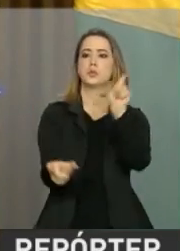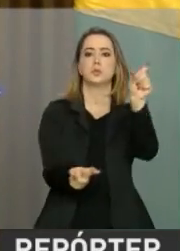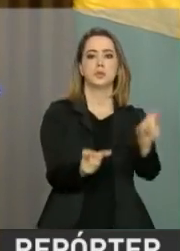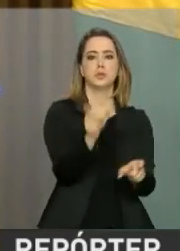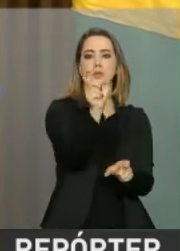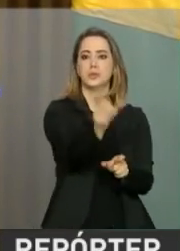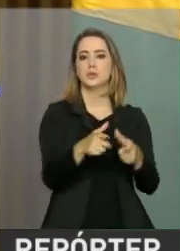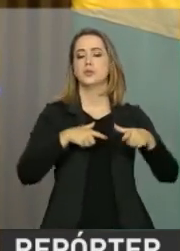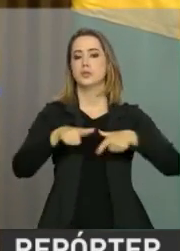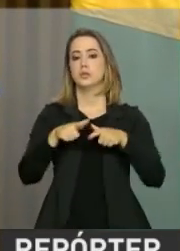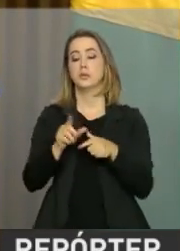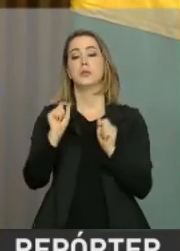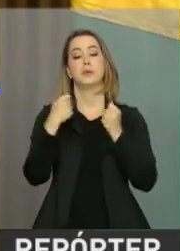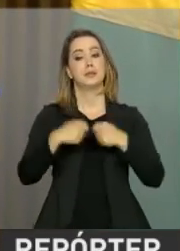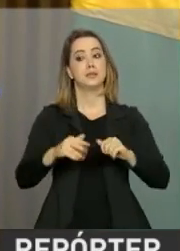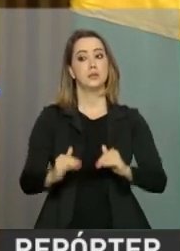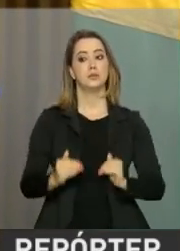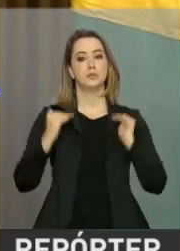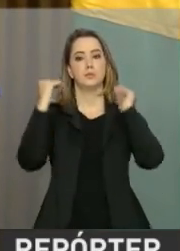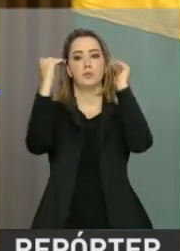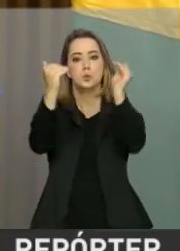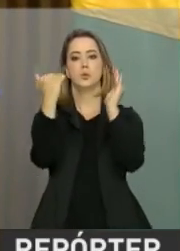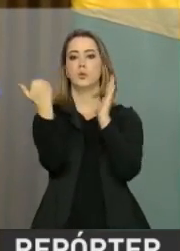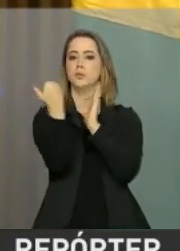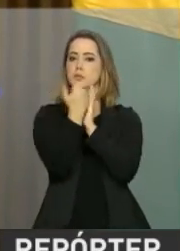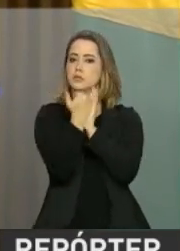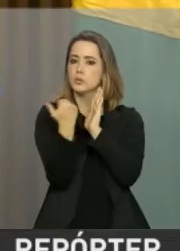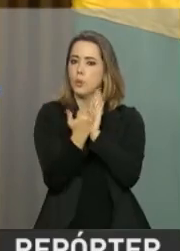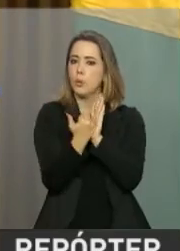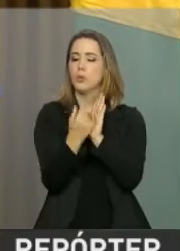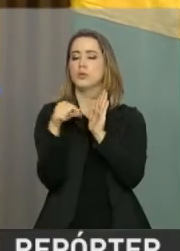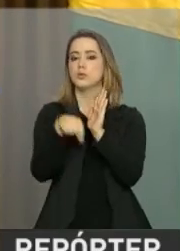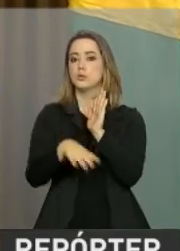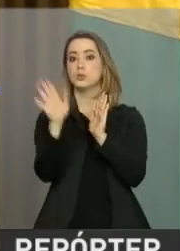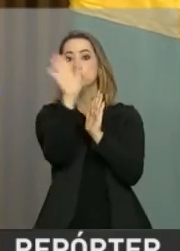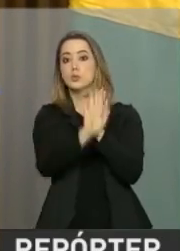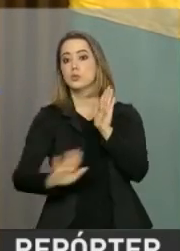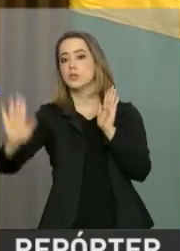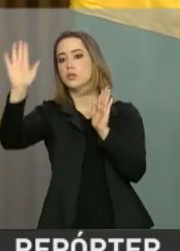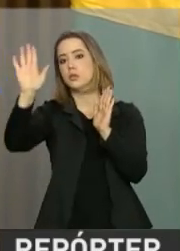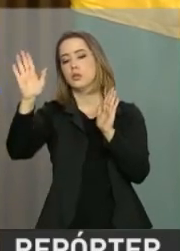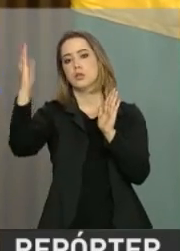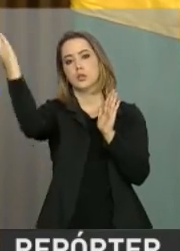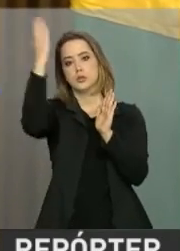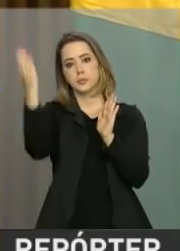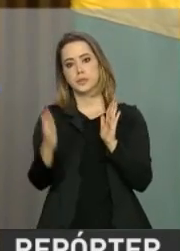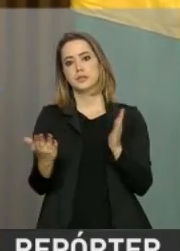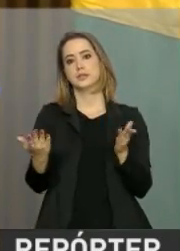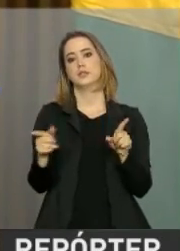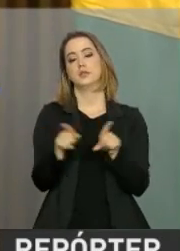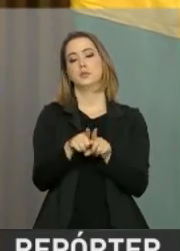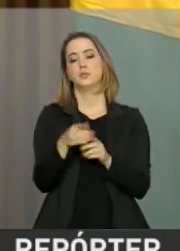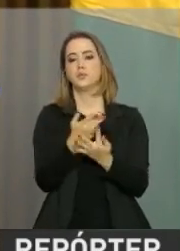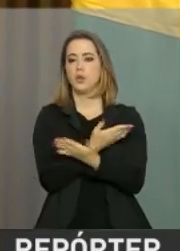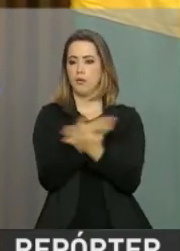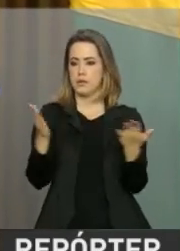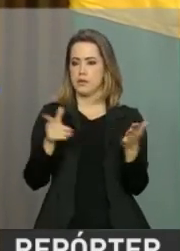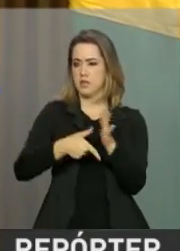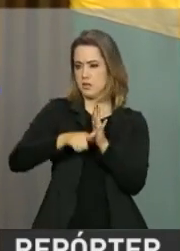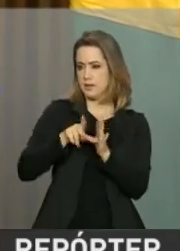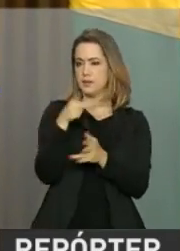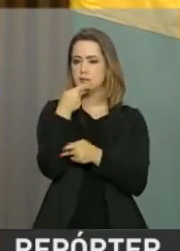da agenda nacional ainda agora quando os senhores e senhoras moradores se manifestaram disseram que